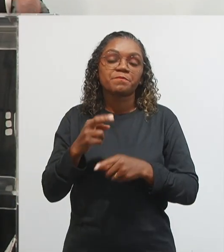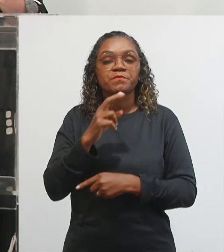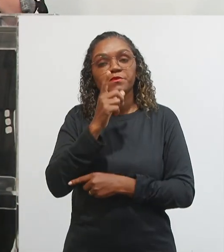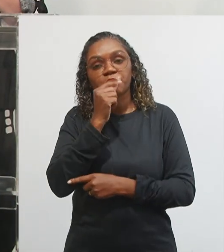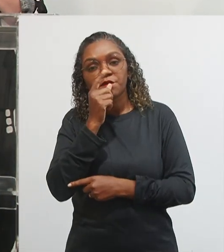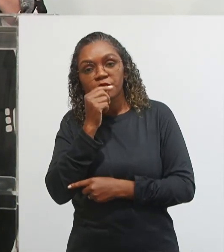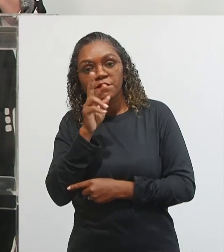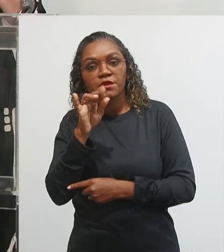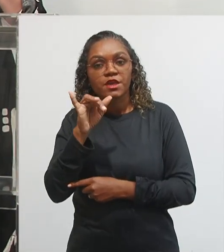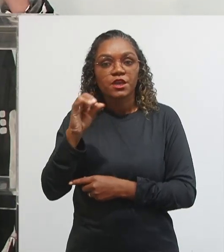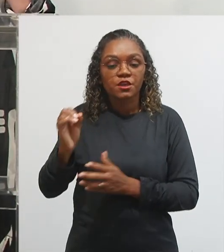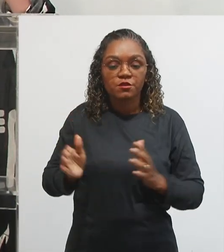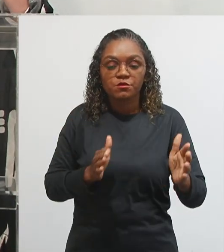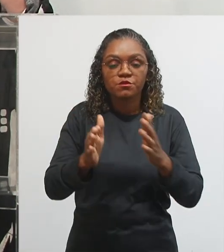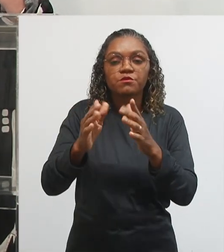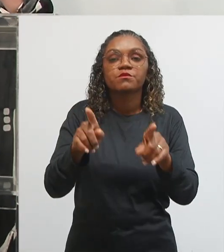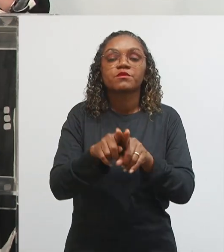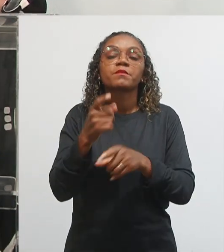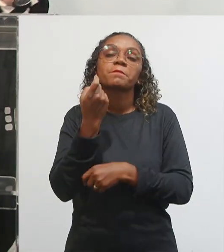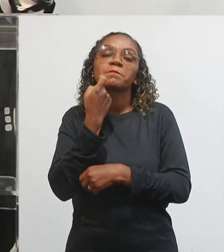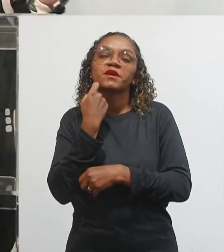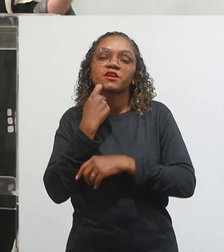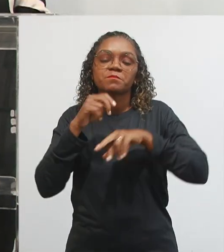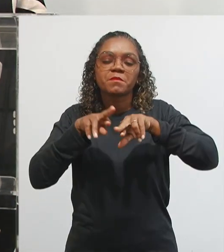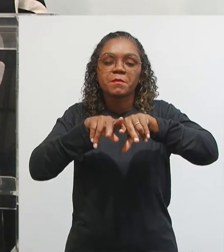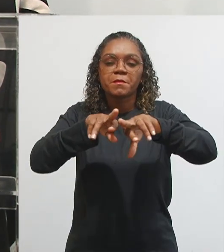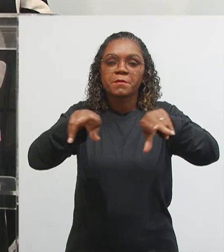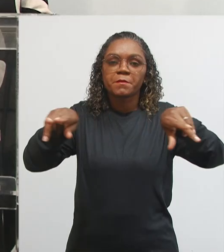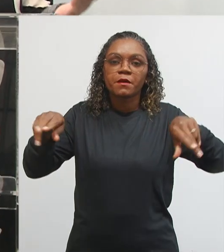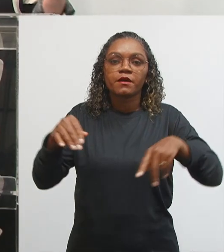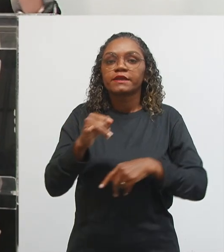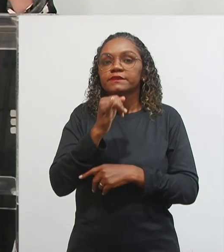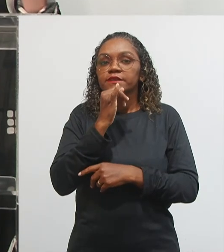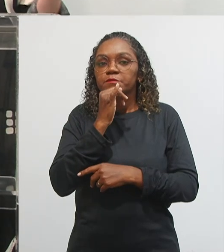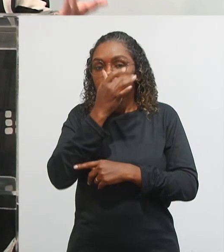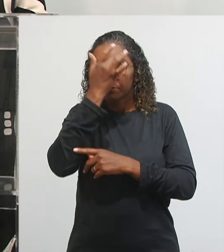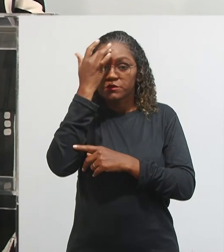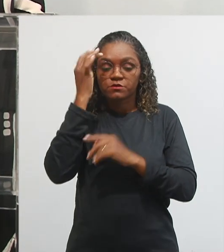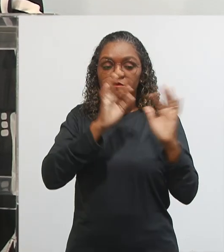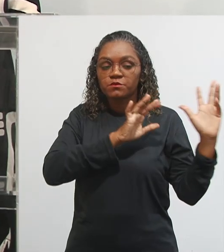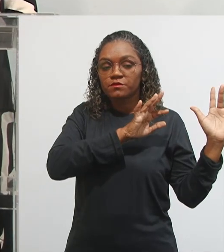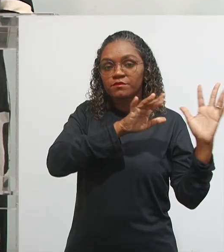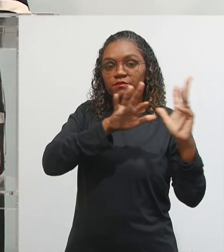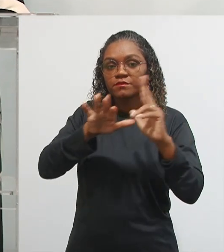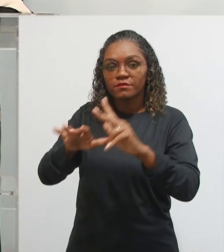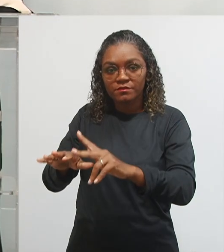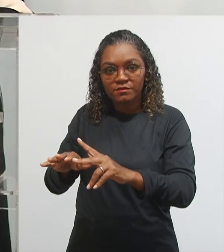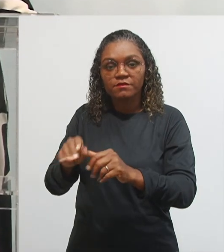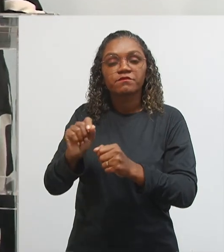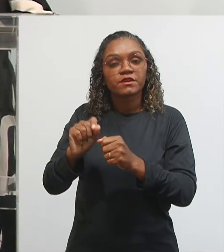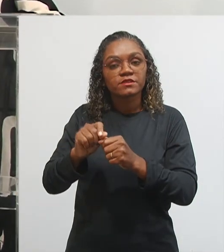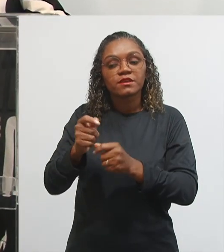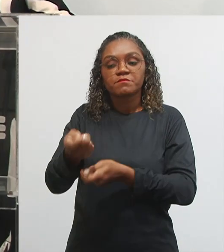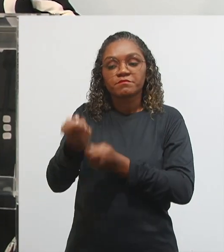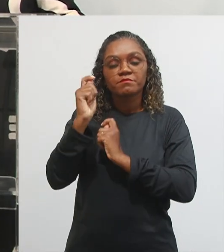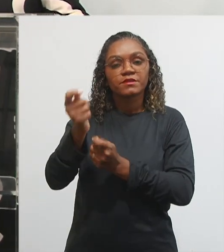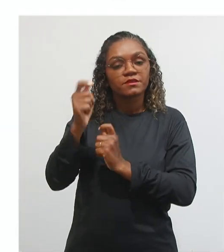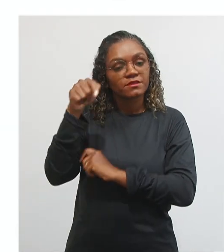peixes que não tem em outras regiões, né? Então, para trazer a população de outras regiões para vir praticar esse tipo de pesca aqui.